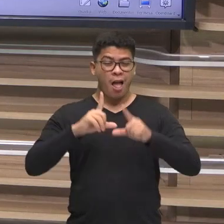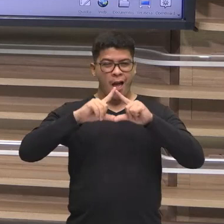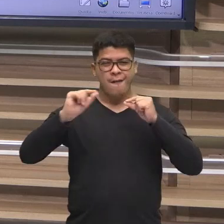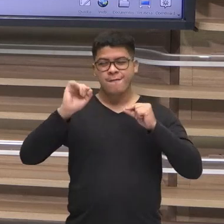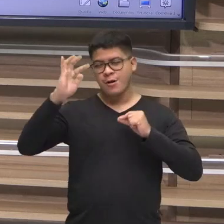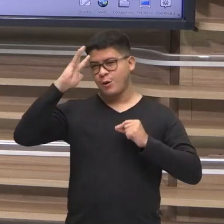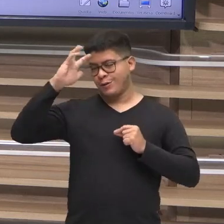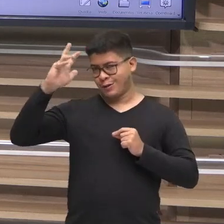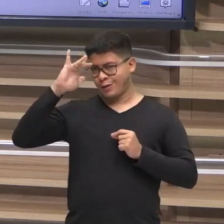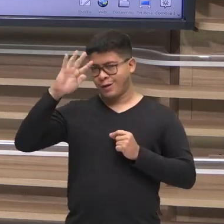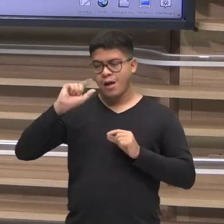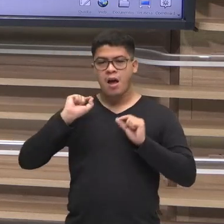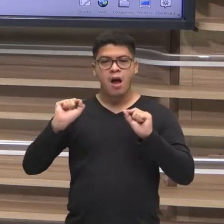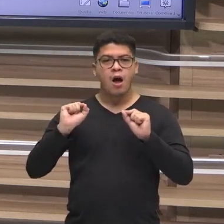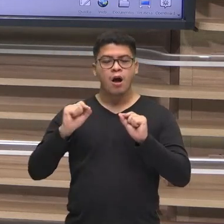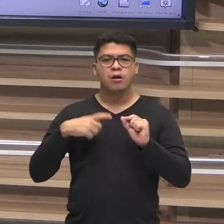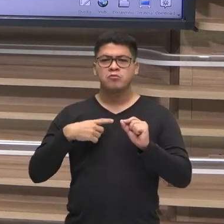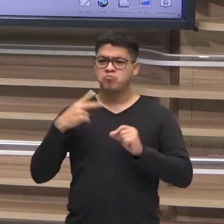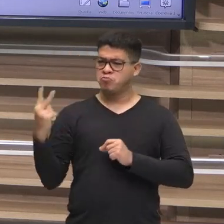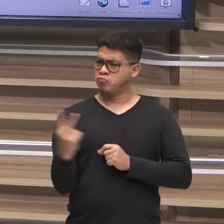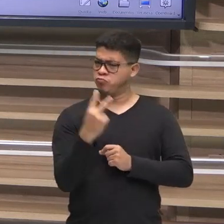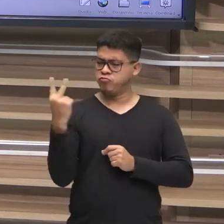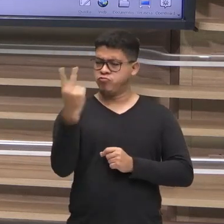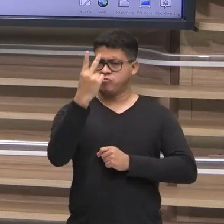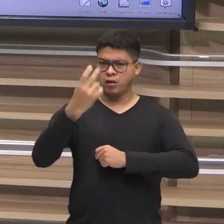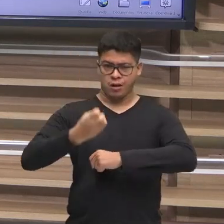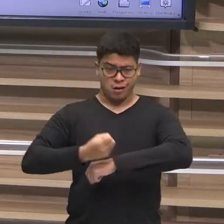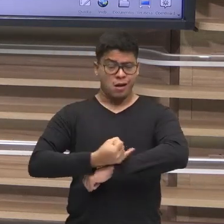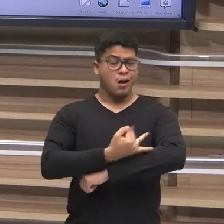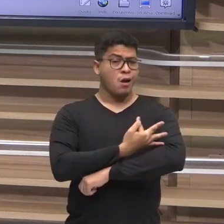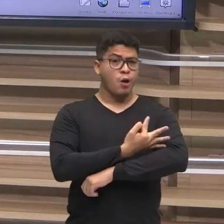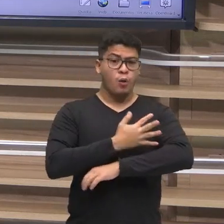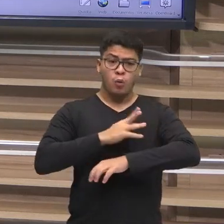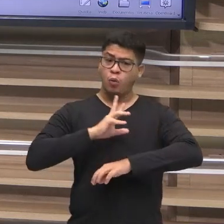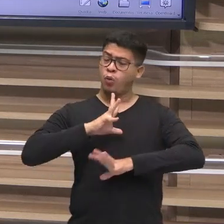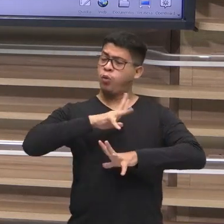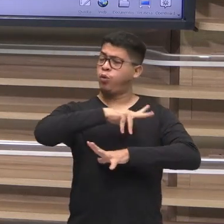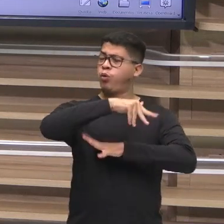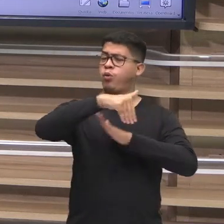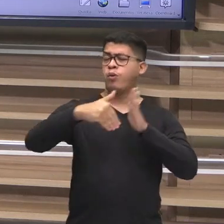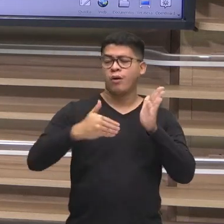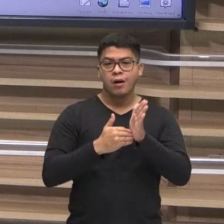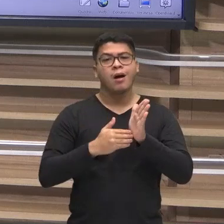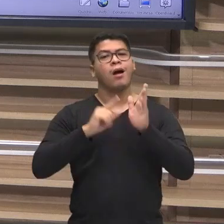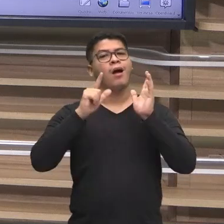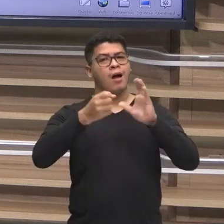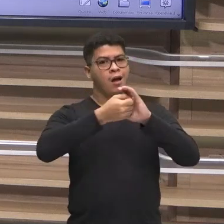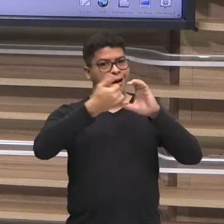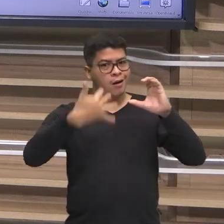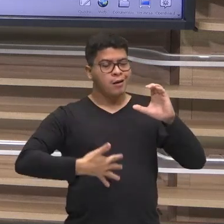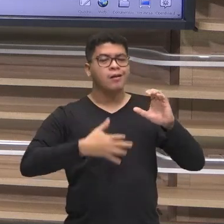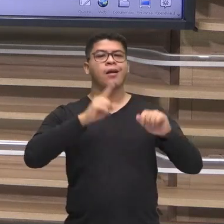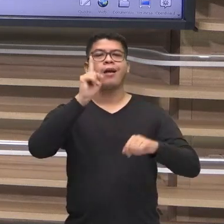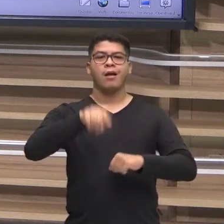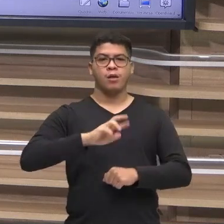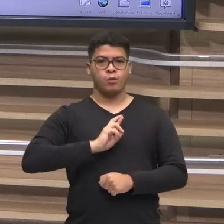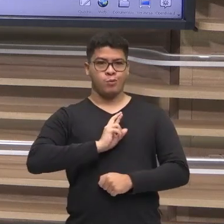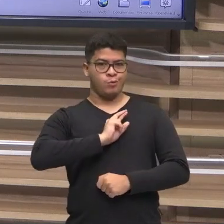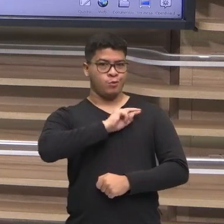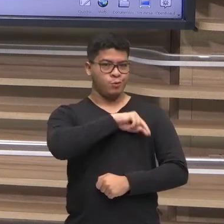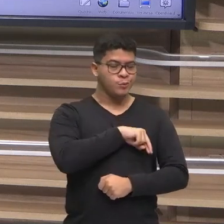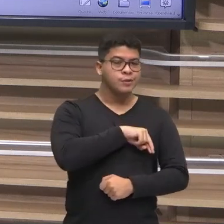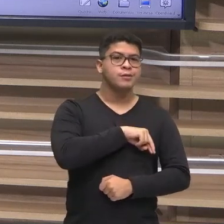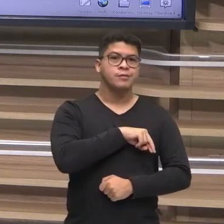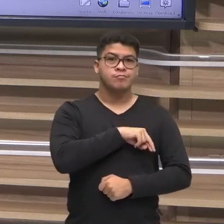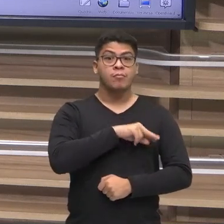essa idealização, supervalorização das emoções, tudo isso é expressão, é característica do romantismo. Tanto lá